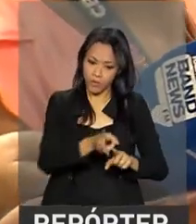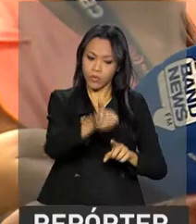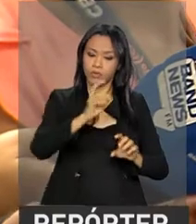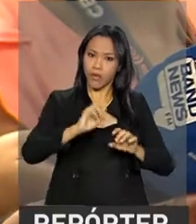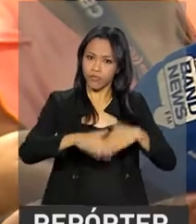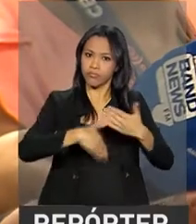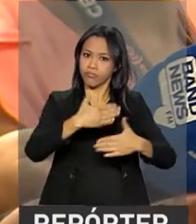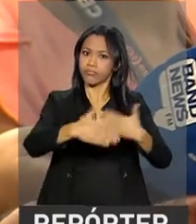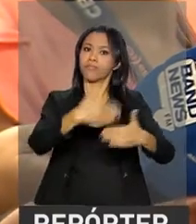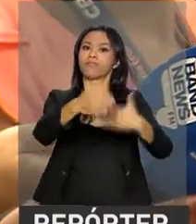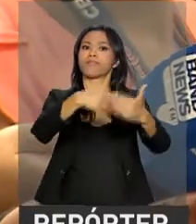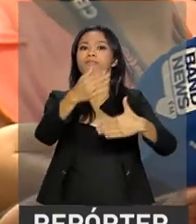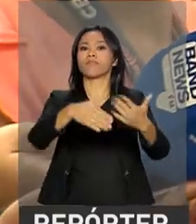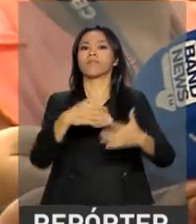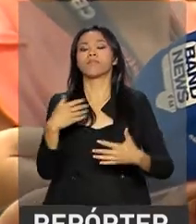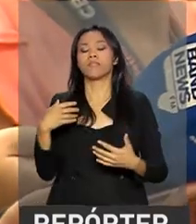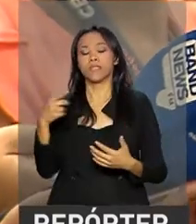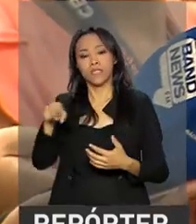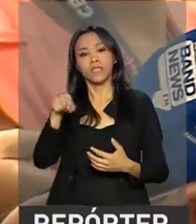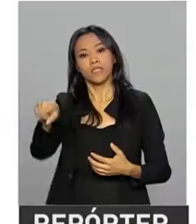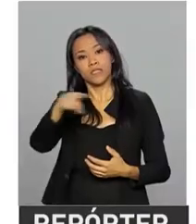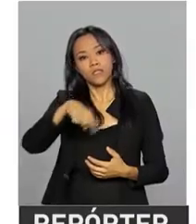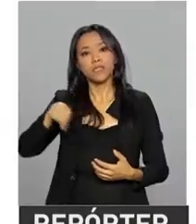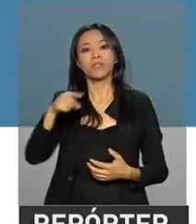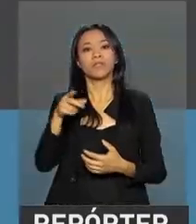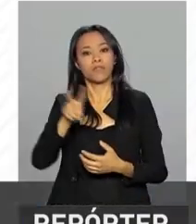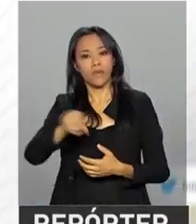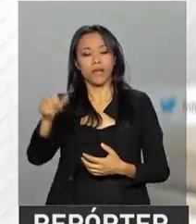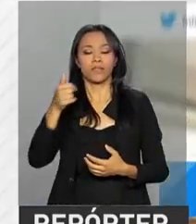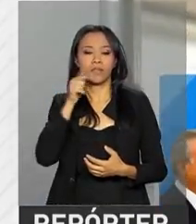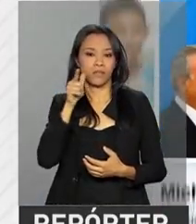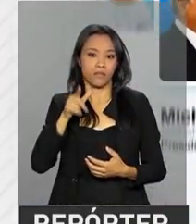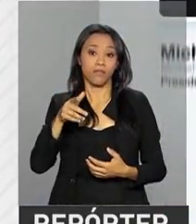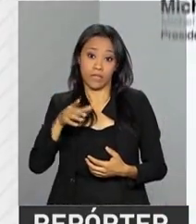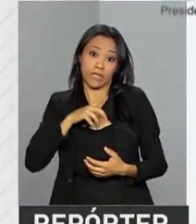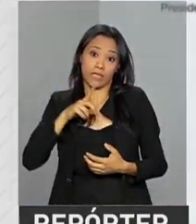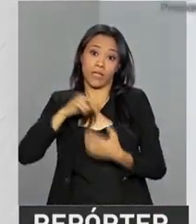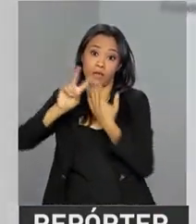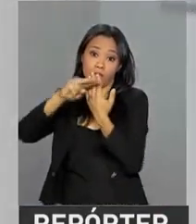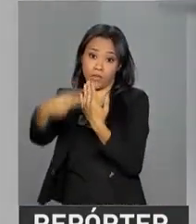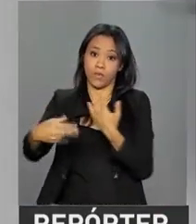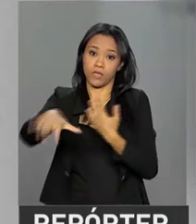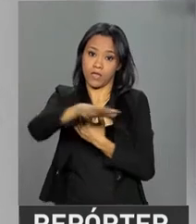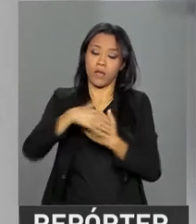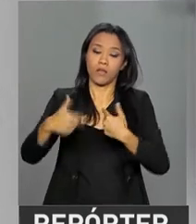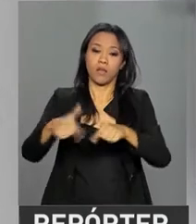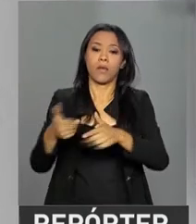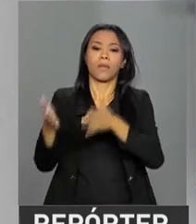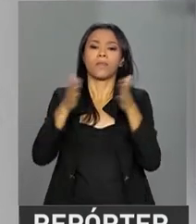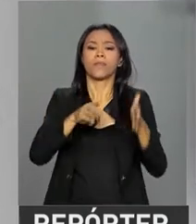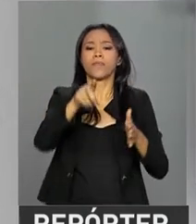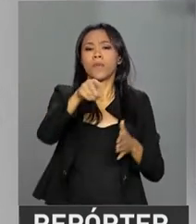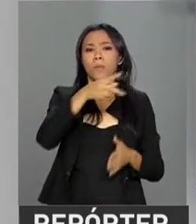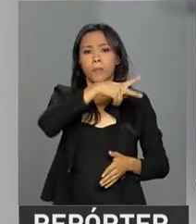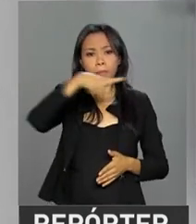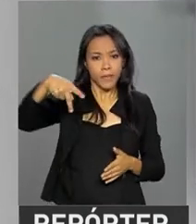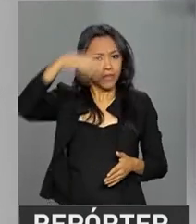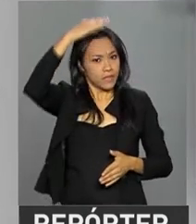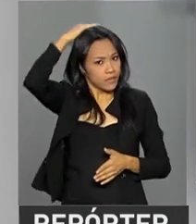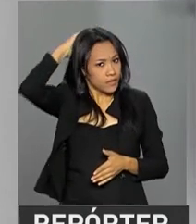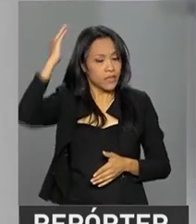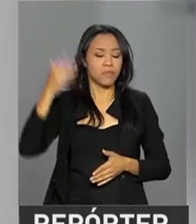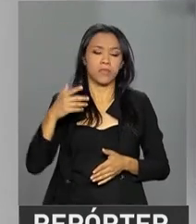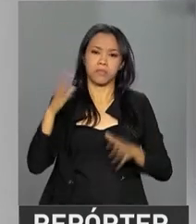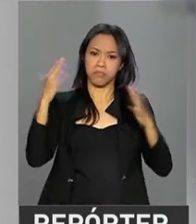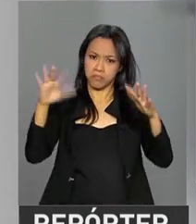mercado de trabalho, nenhuma sinalização que isso vai ser revertido. E pelas redes sociais, o presidente Michel Temer comemorou os dados de recuperação do